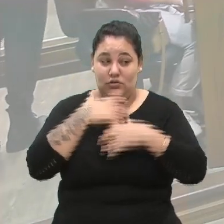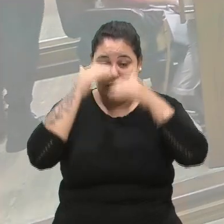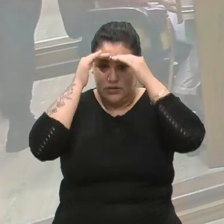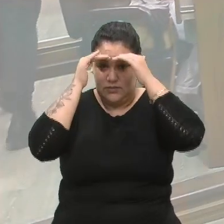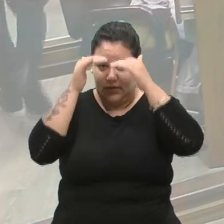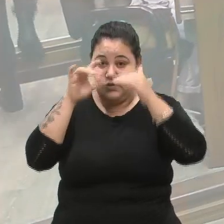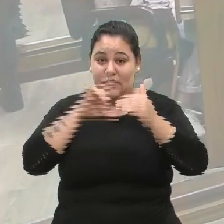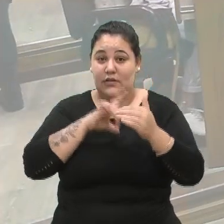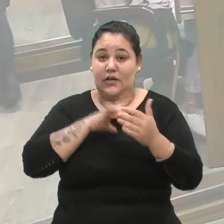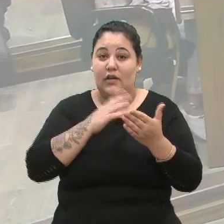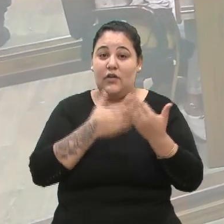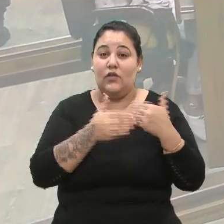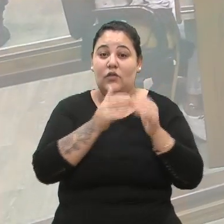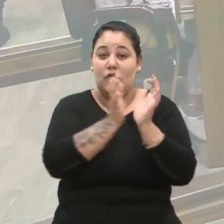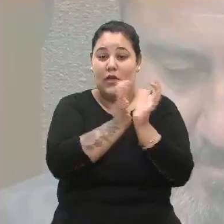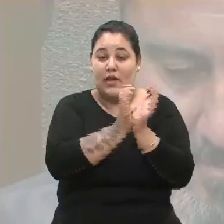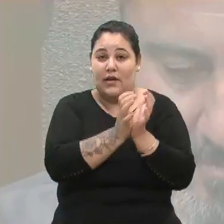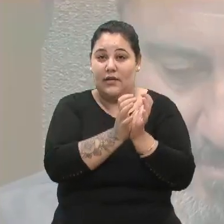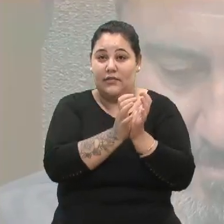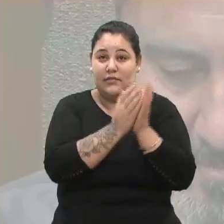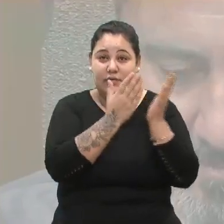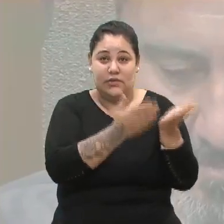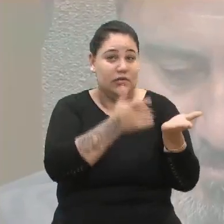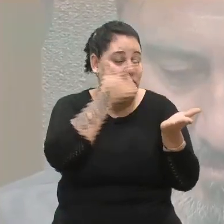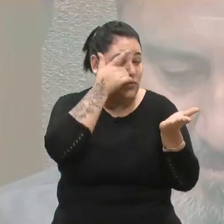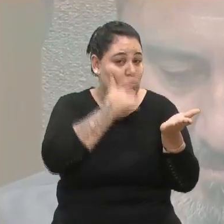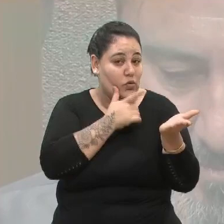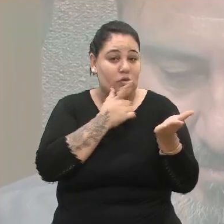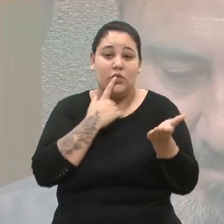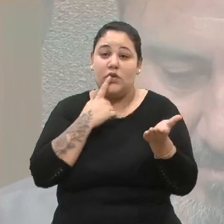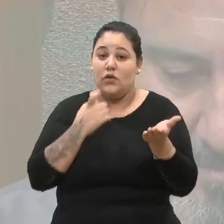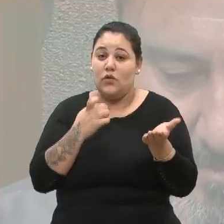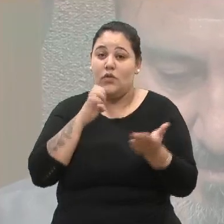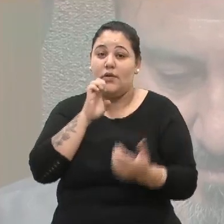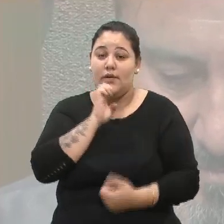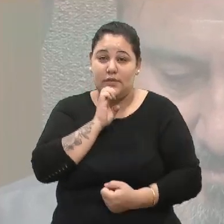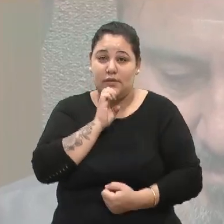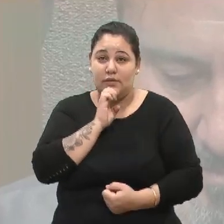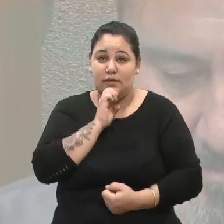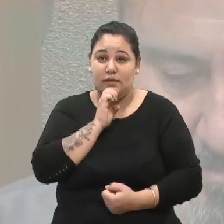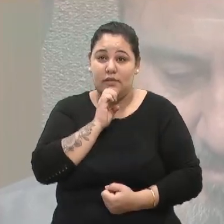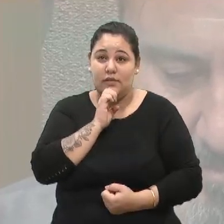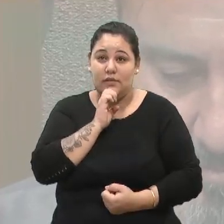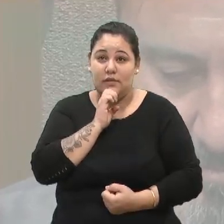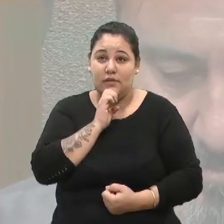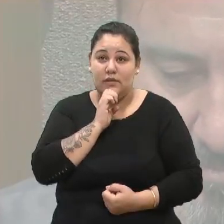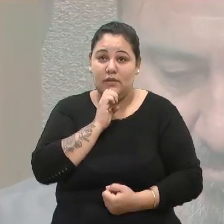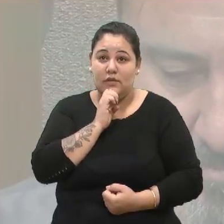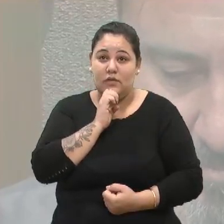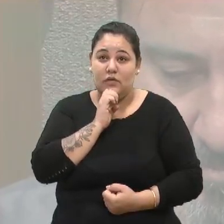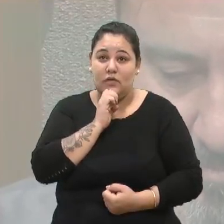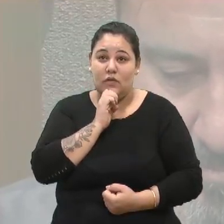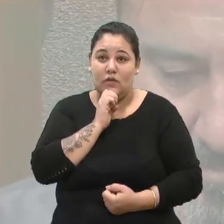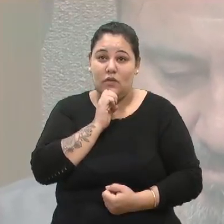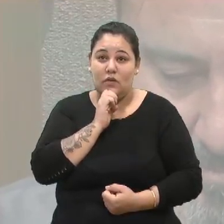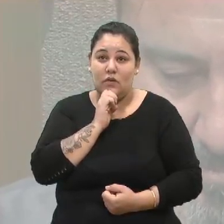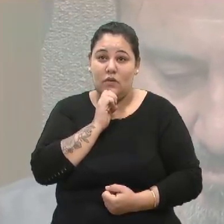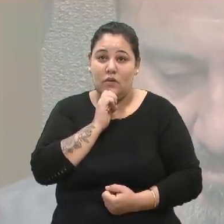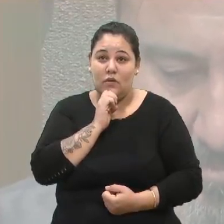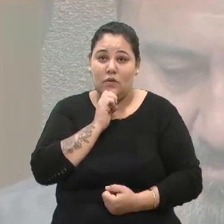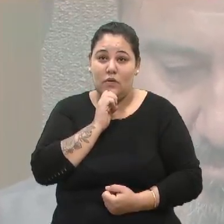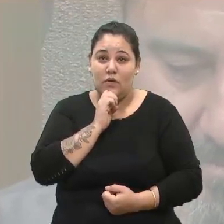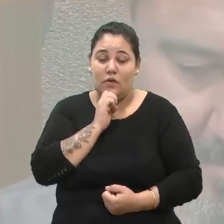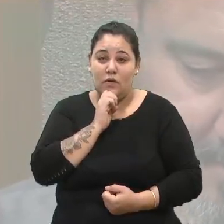pelos meus nobres pares, tanto para o Lucas Carinhato, para a Rose e para a Estela, que como a